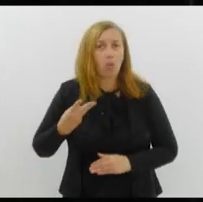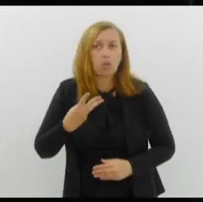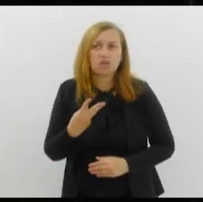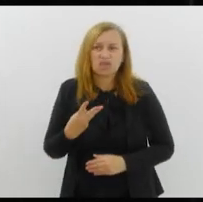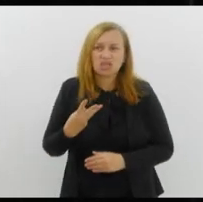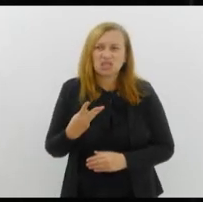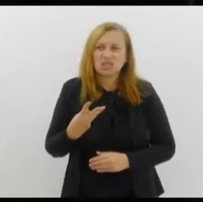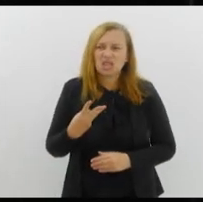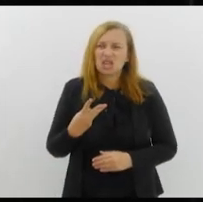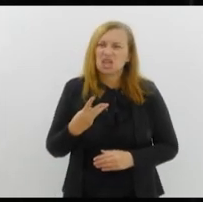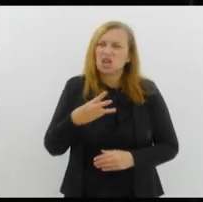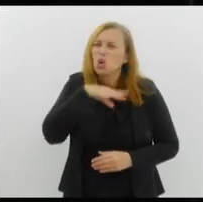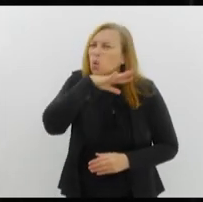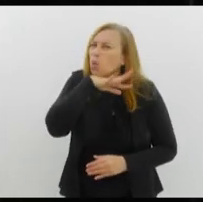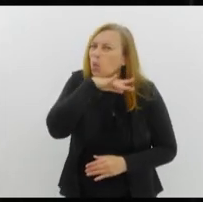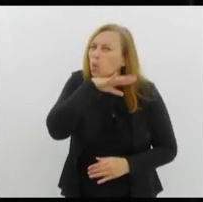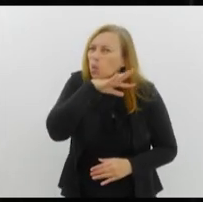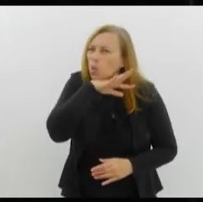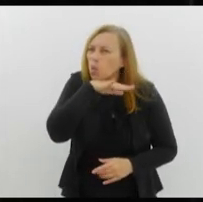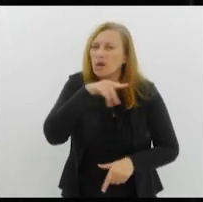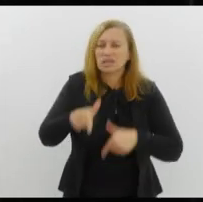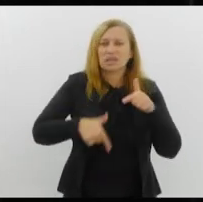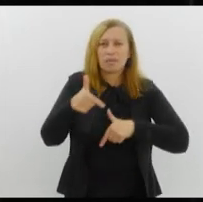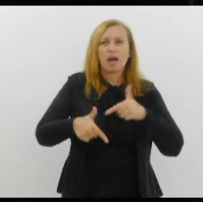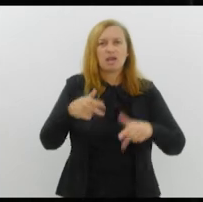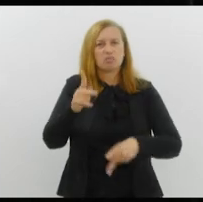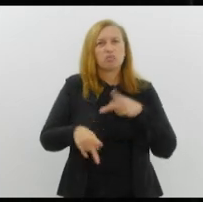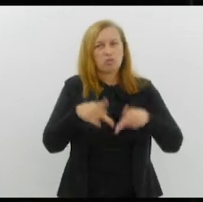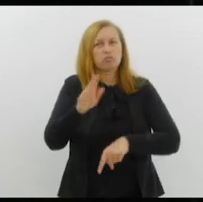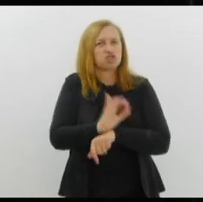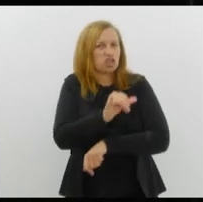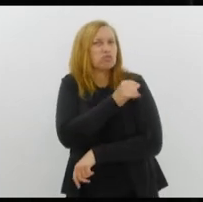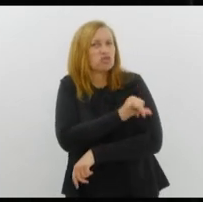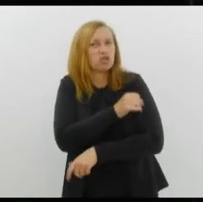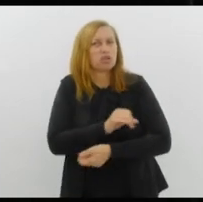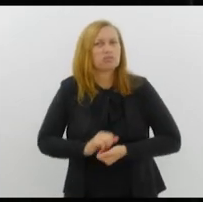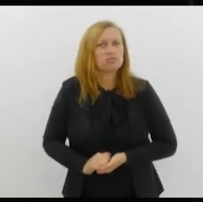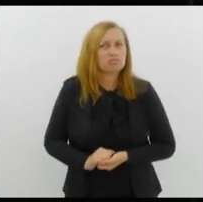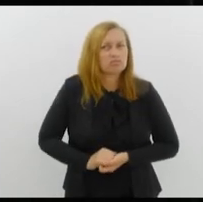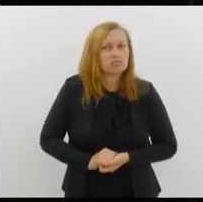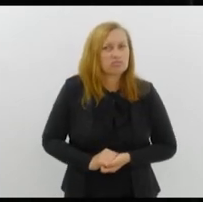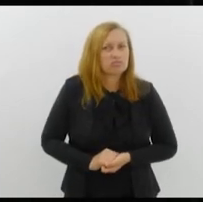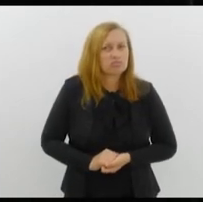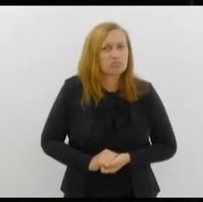presta um péssimo serviço à população do estado do Rio de Janeiro.